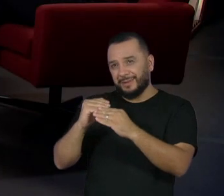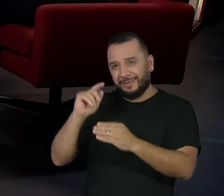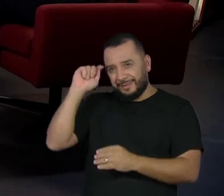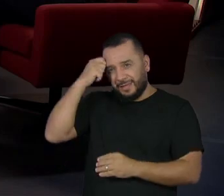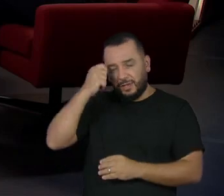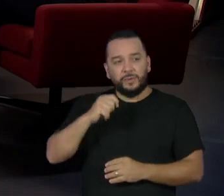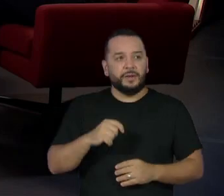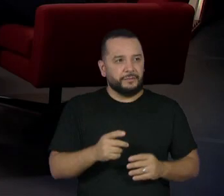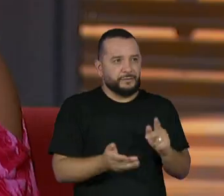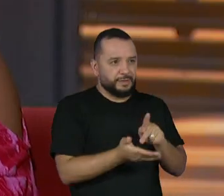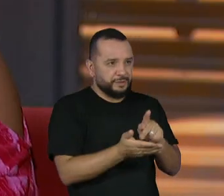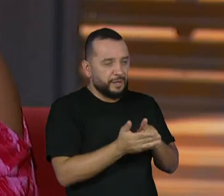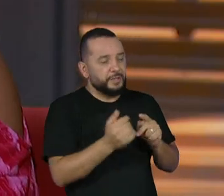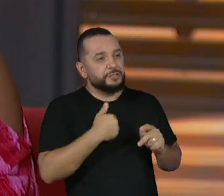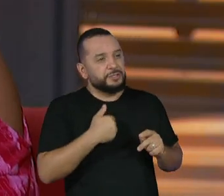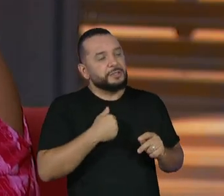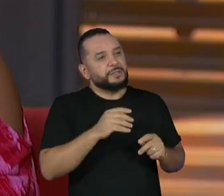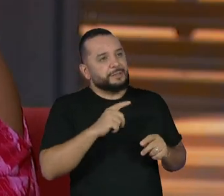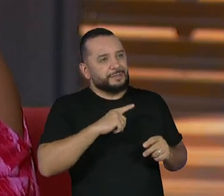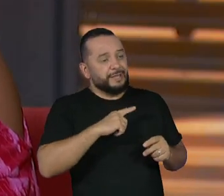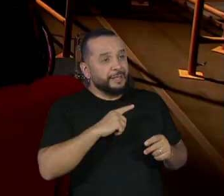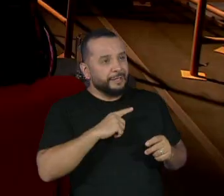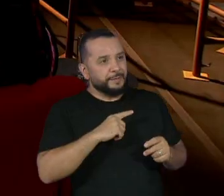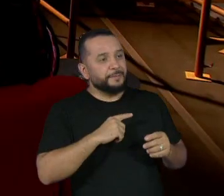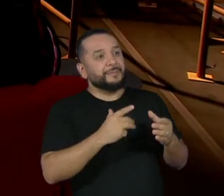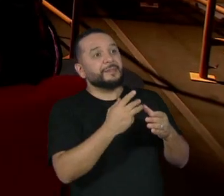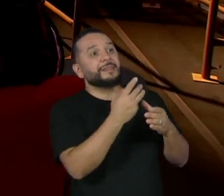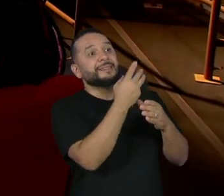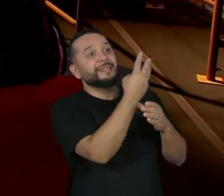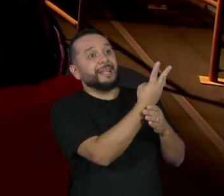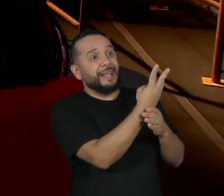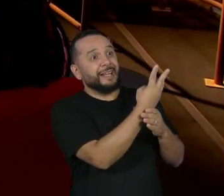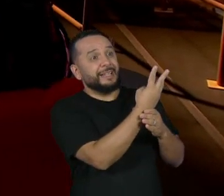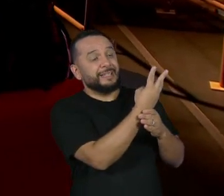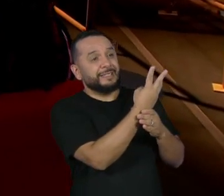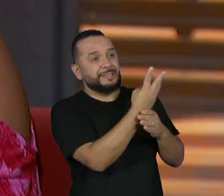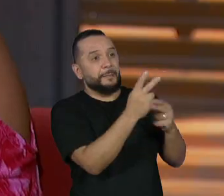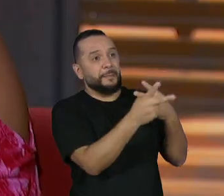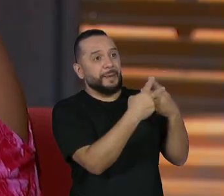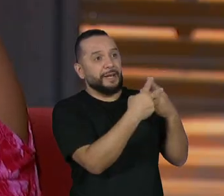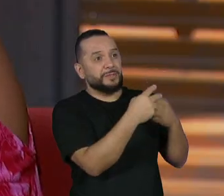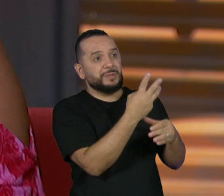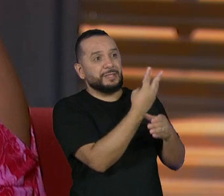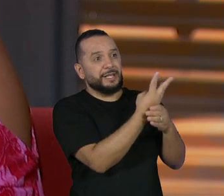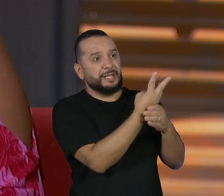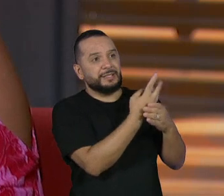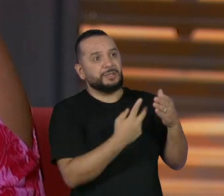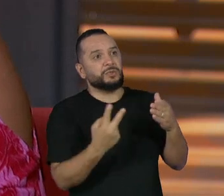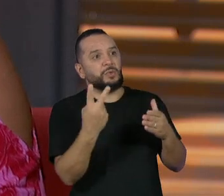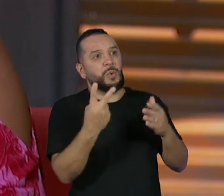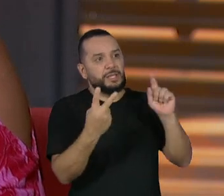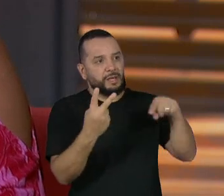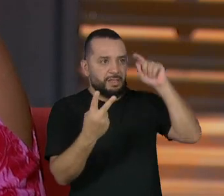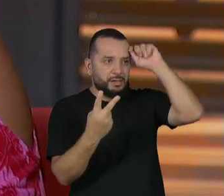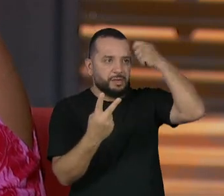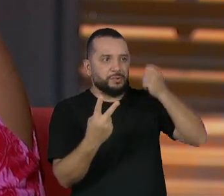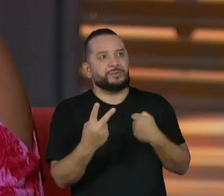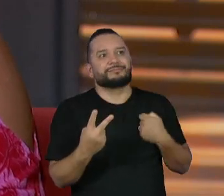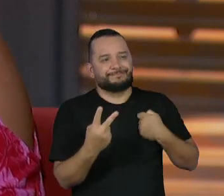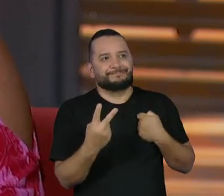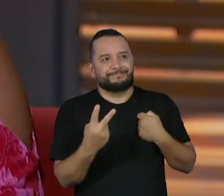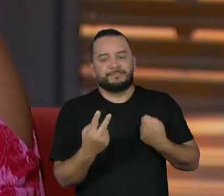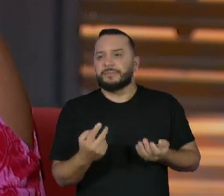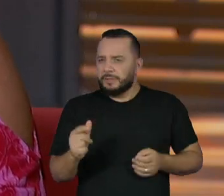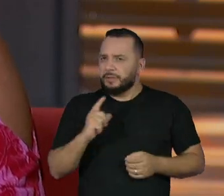São absurdos. De cada 3 detentos brasileiros, 2 são negros. negros. Por quê? Eu fiz uma pesquisa na